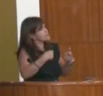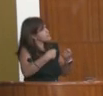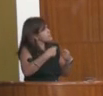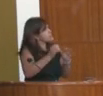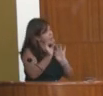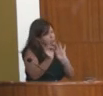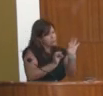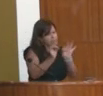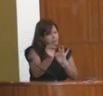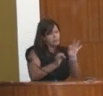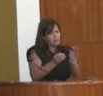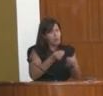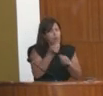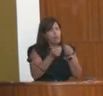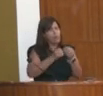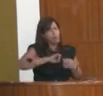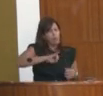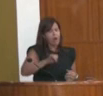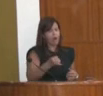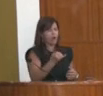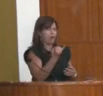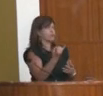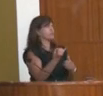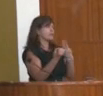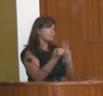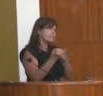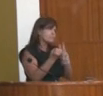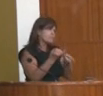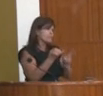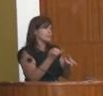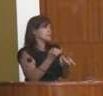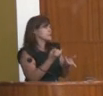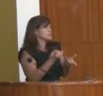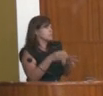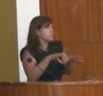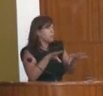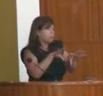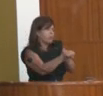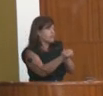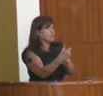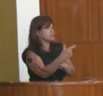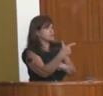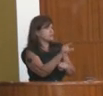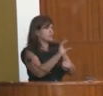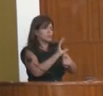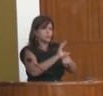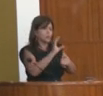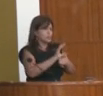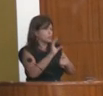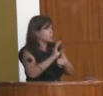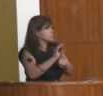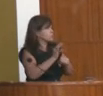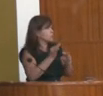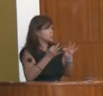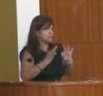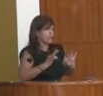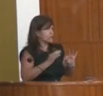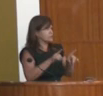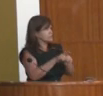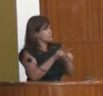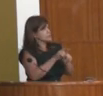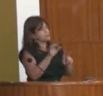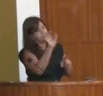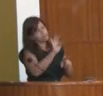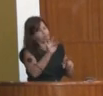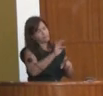mecanismo para aproveitá-los, ainda que não tenham concluído os cursos técnicos e superiores?